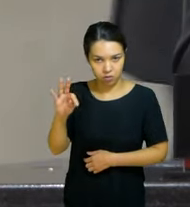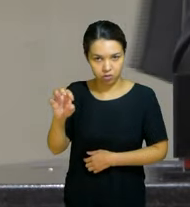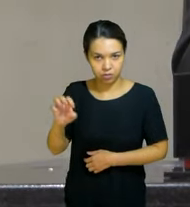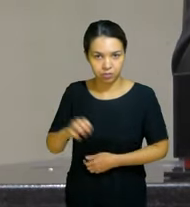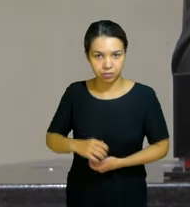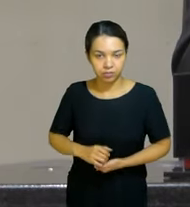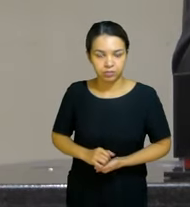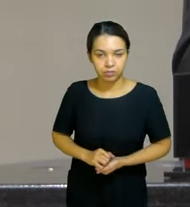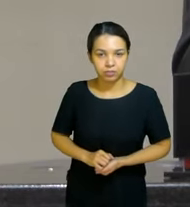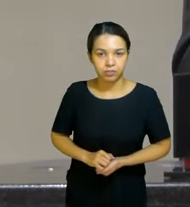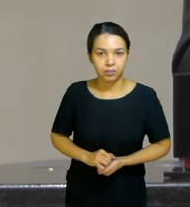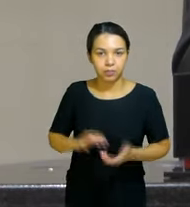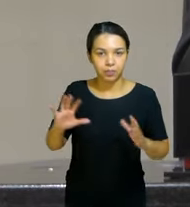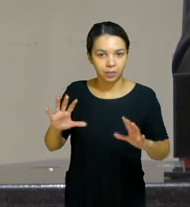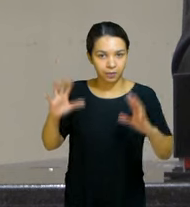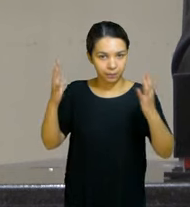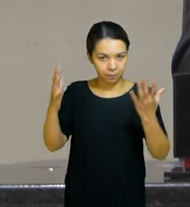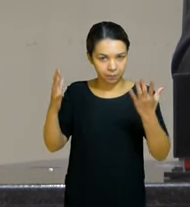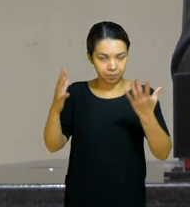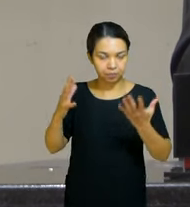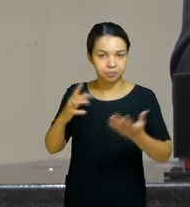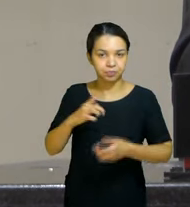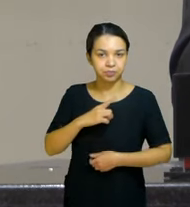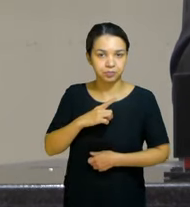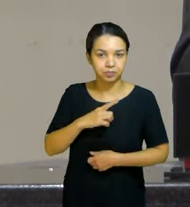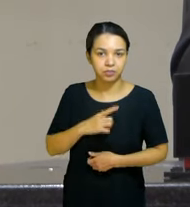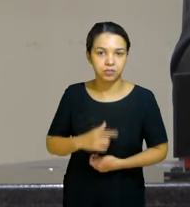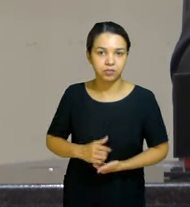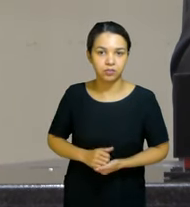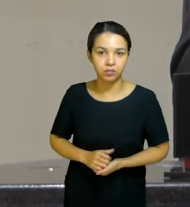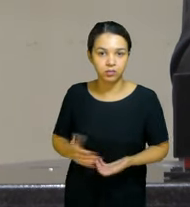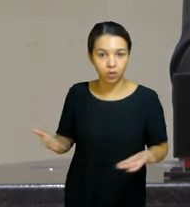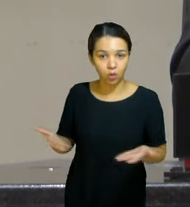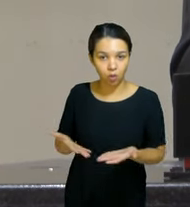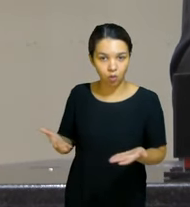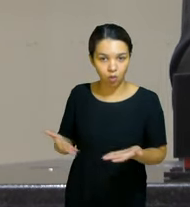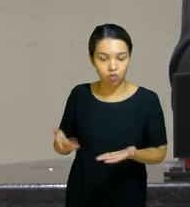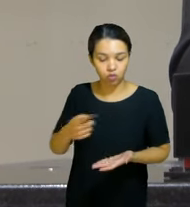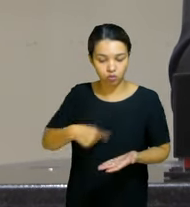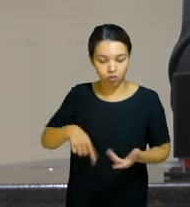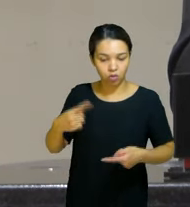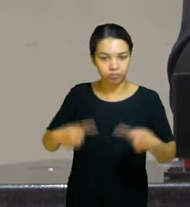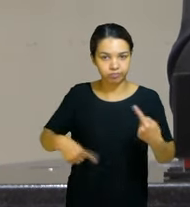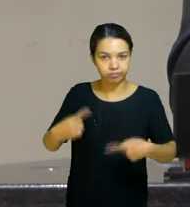O evento que aconteceu, que hoje nós estamos aqui debatendo nessa